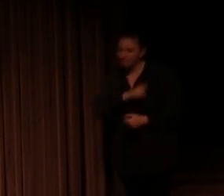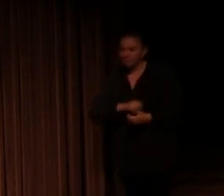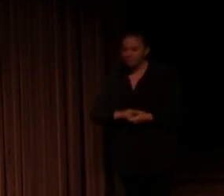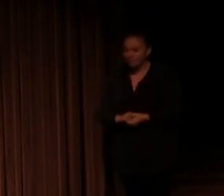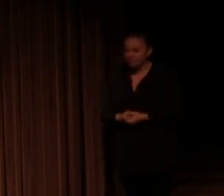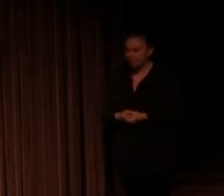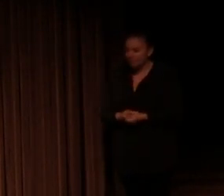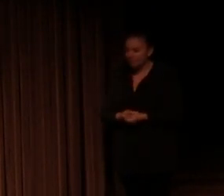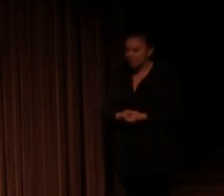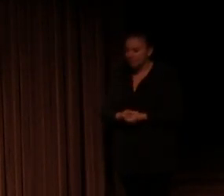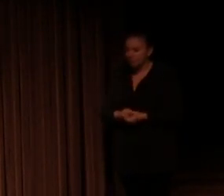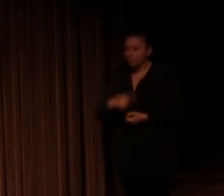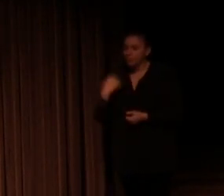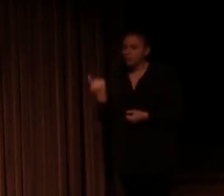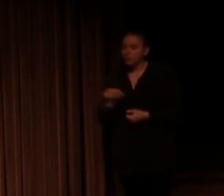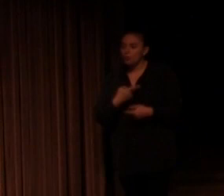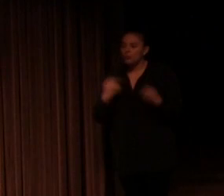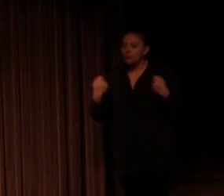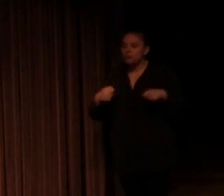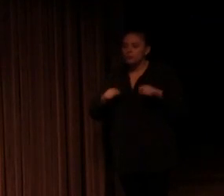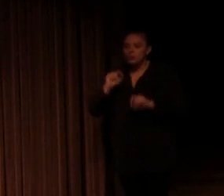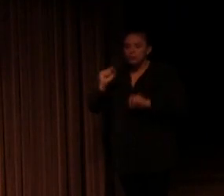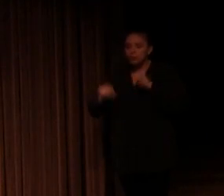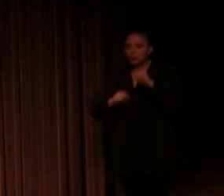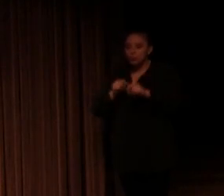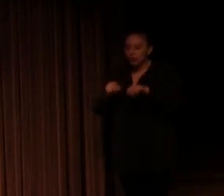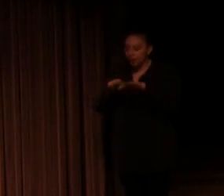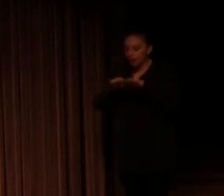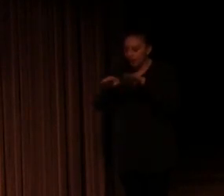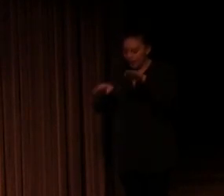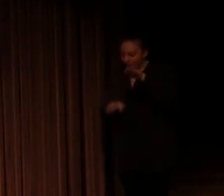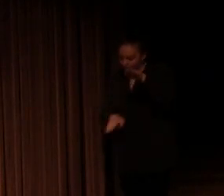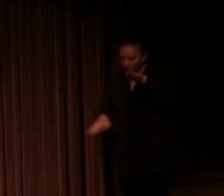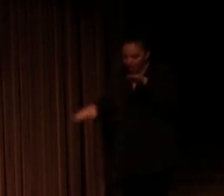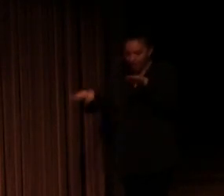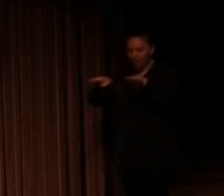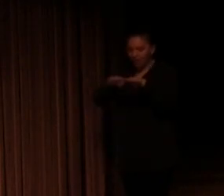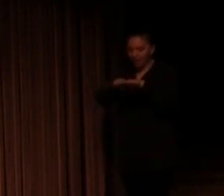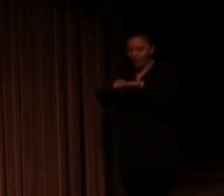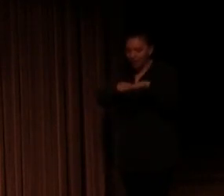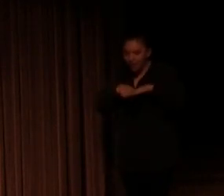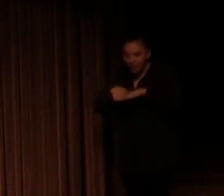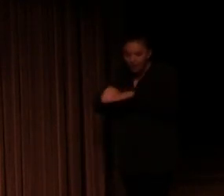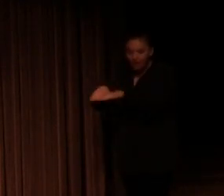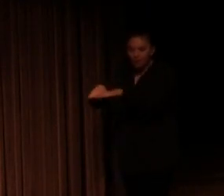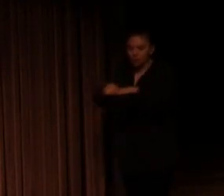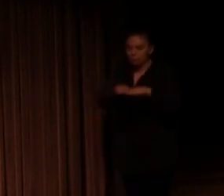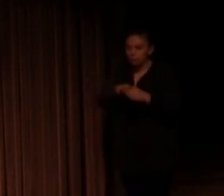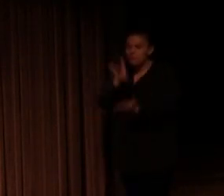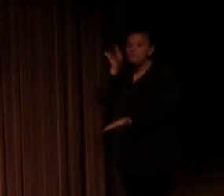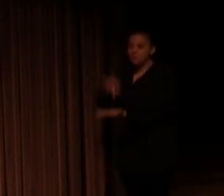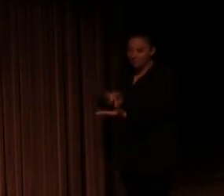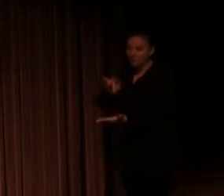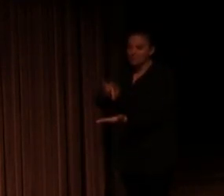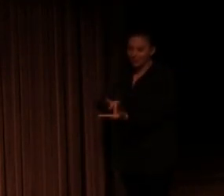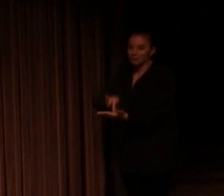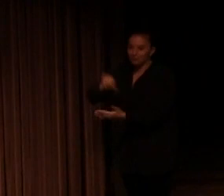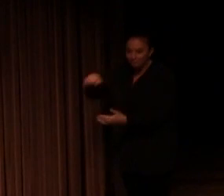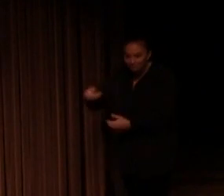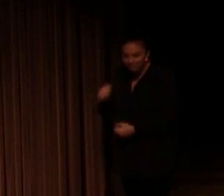igualdade como tendência eu não acredito na igualdade como tendência eu acredito na igualdade de oportunidades